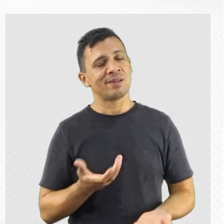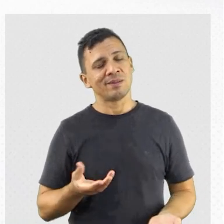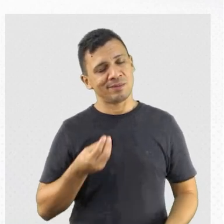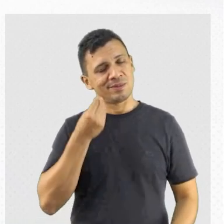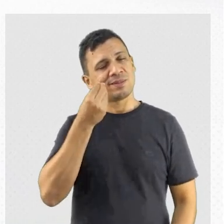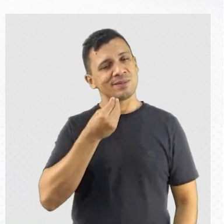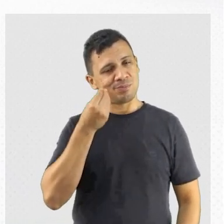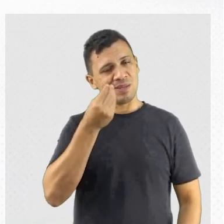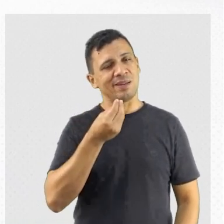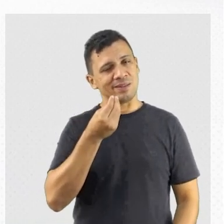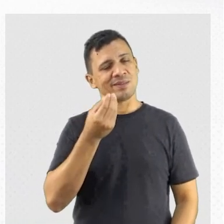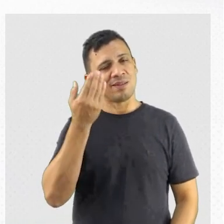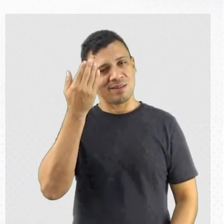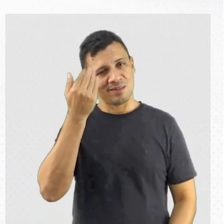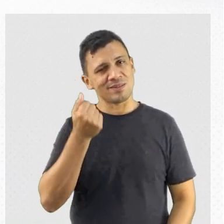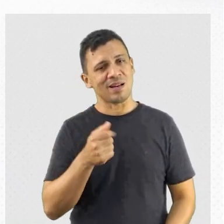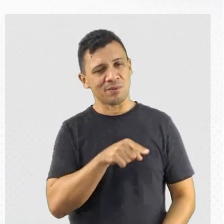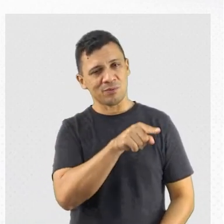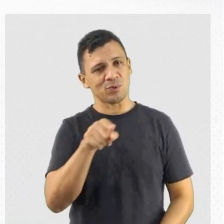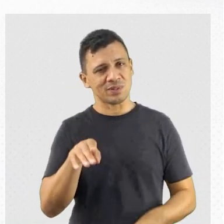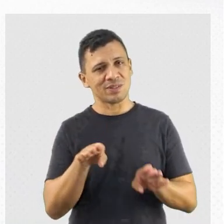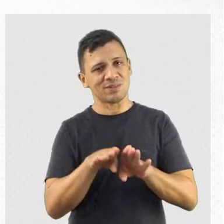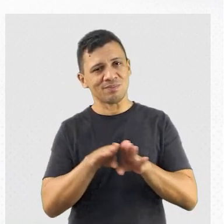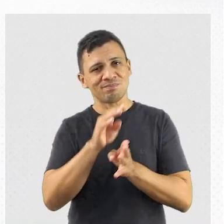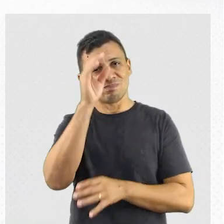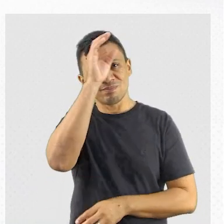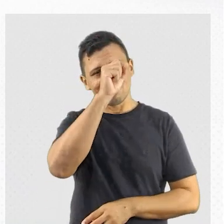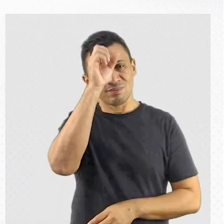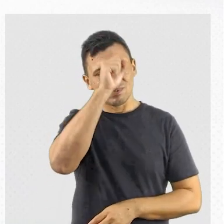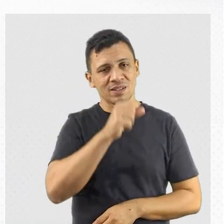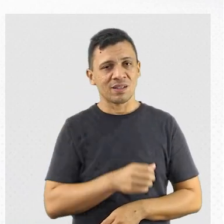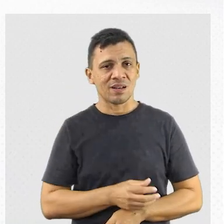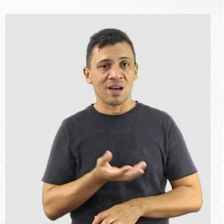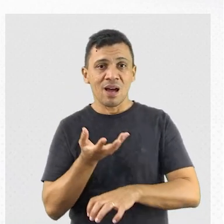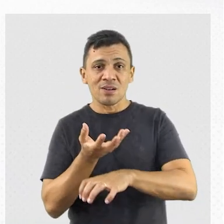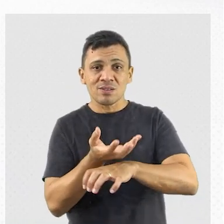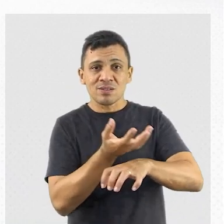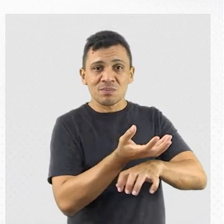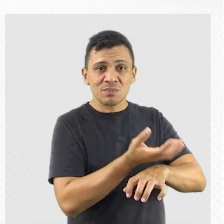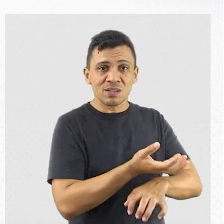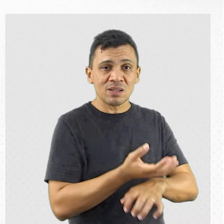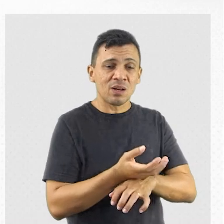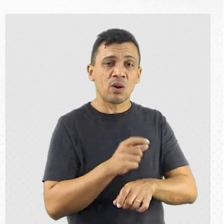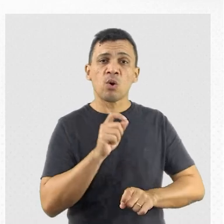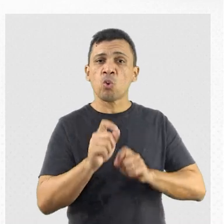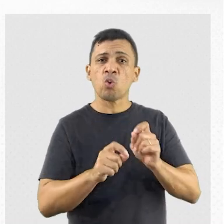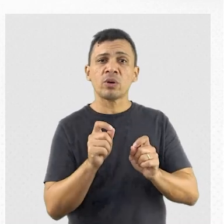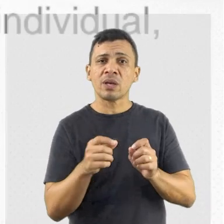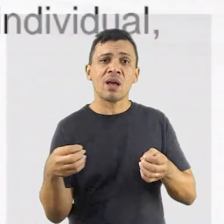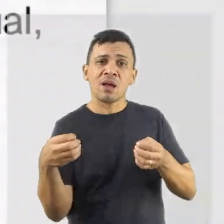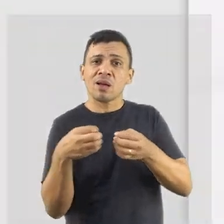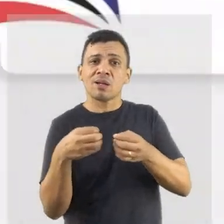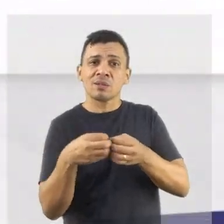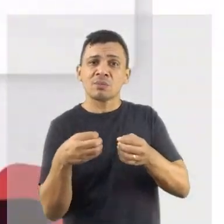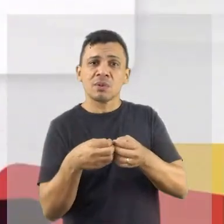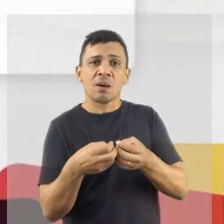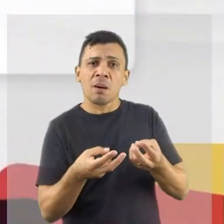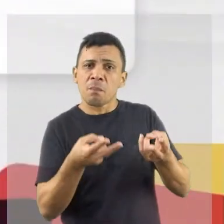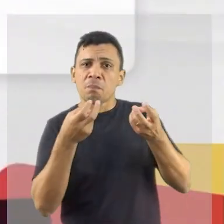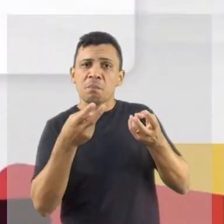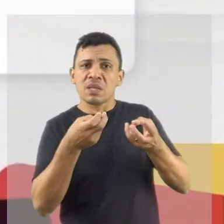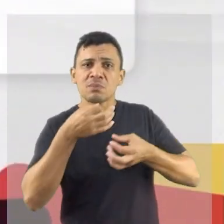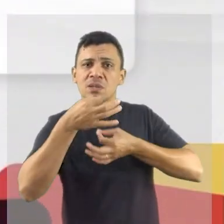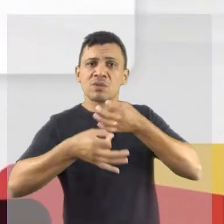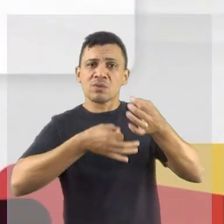articulando estrutura, conflito e sentido. E aí, né, entrando nos finalmente da nossa aula, a gente não só